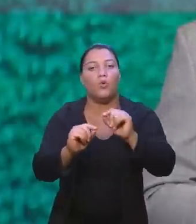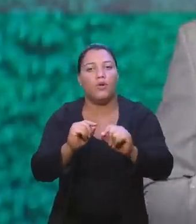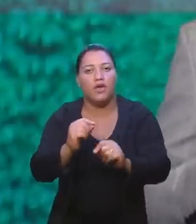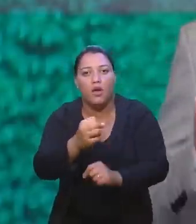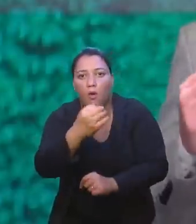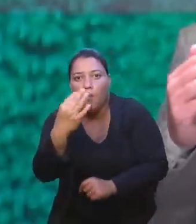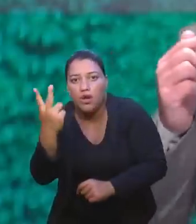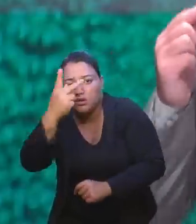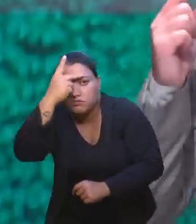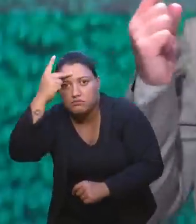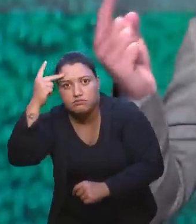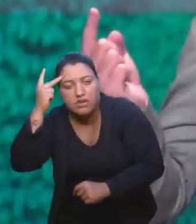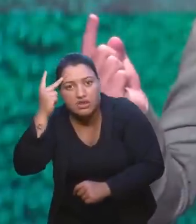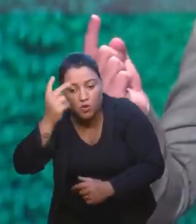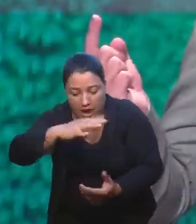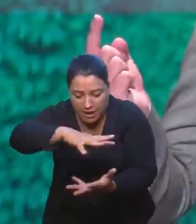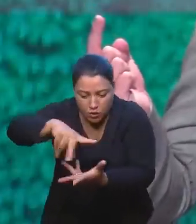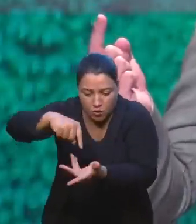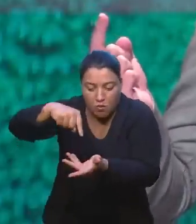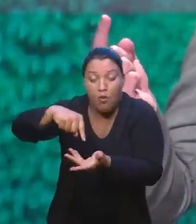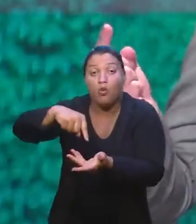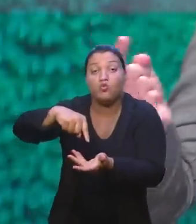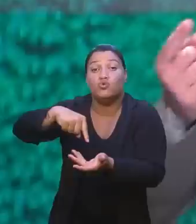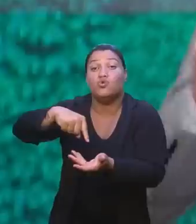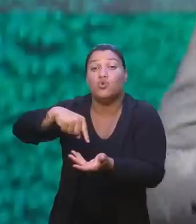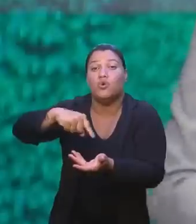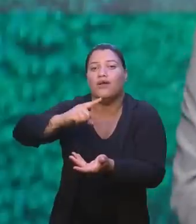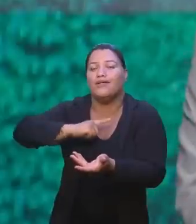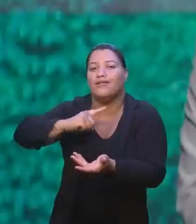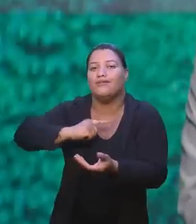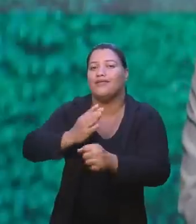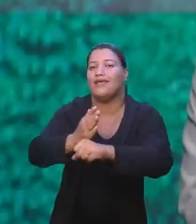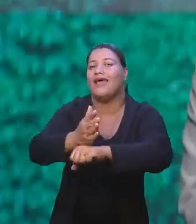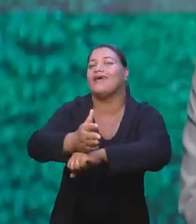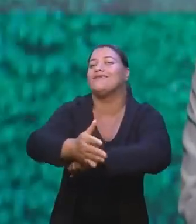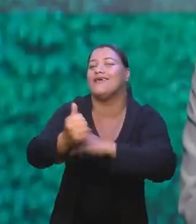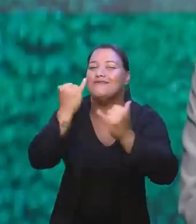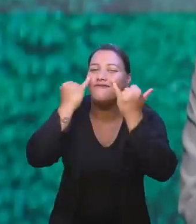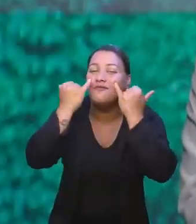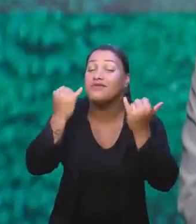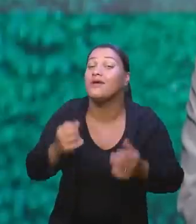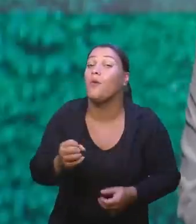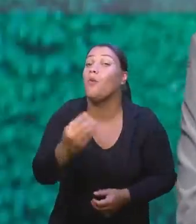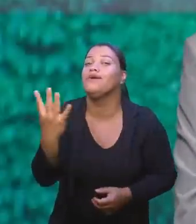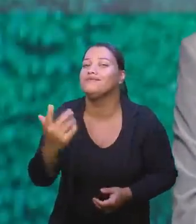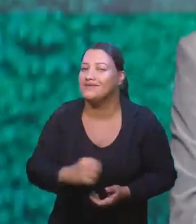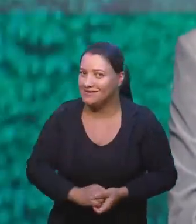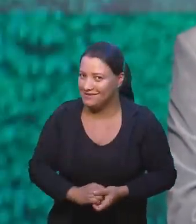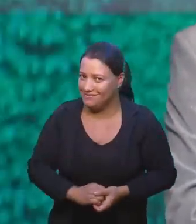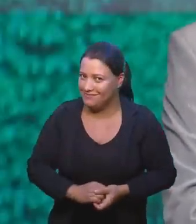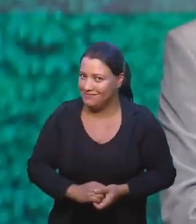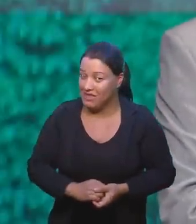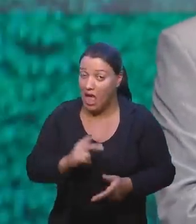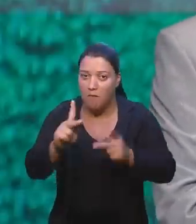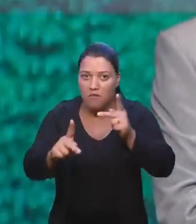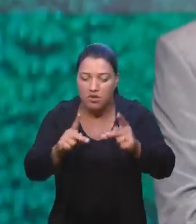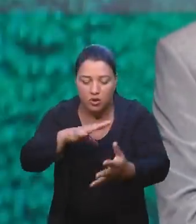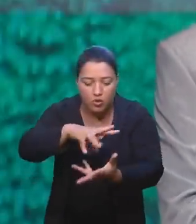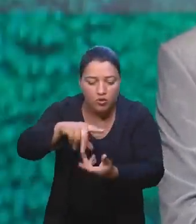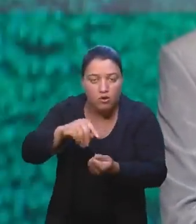Quantas pessoas no mundo têm acesso a essas informações? A população do mundo